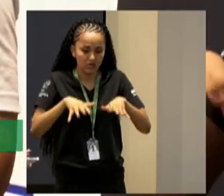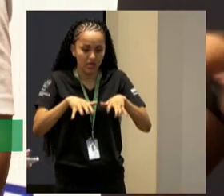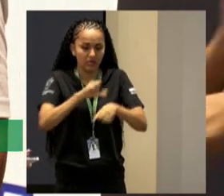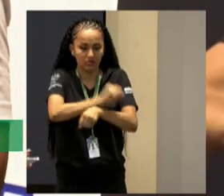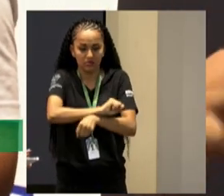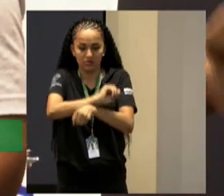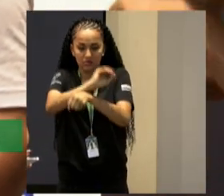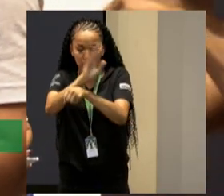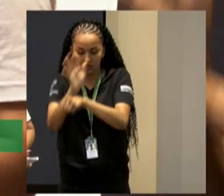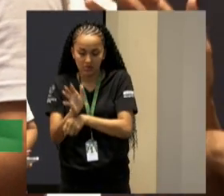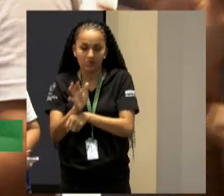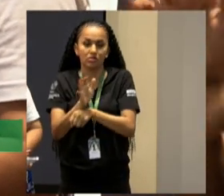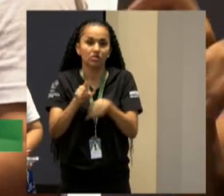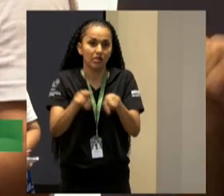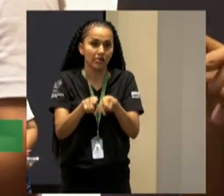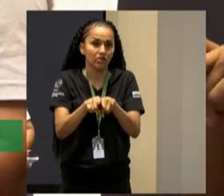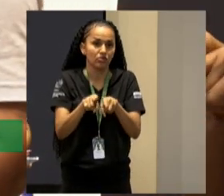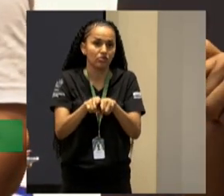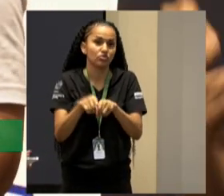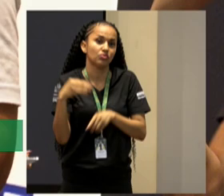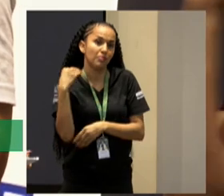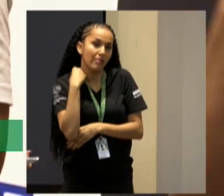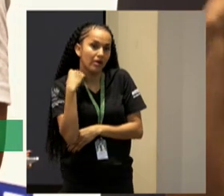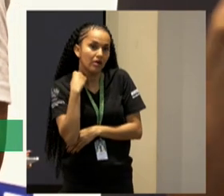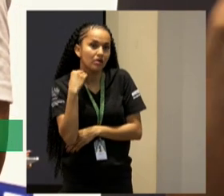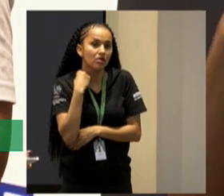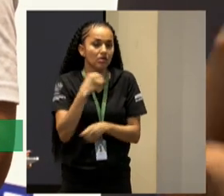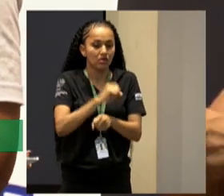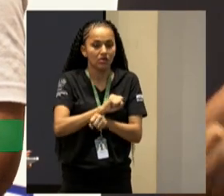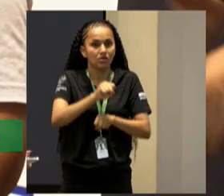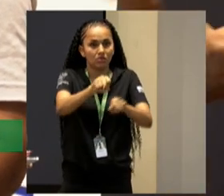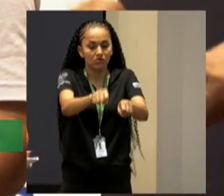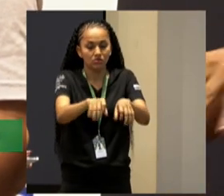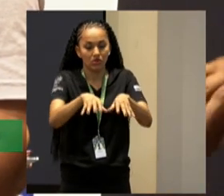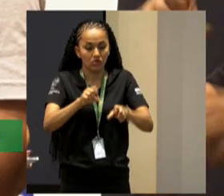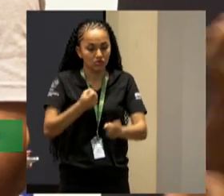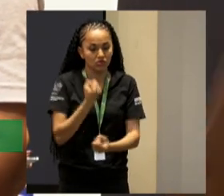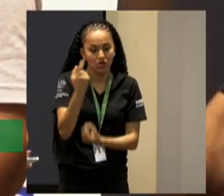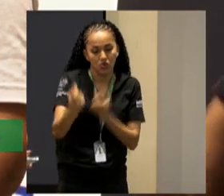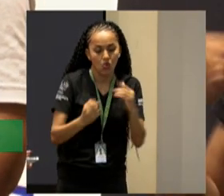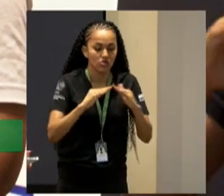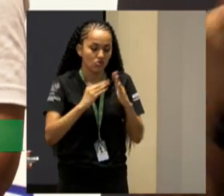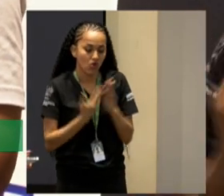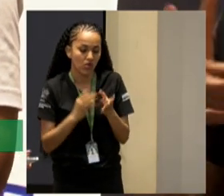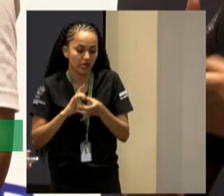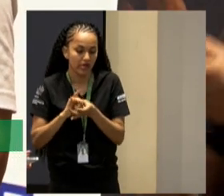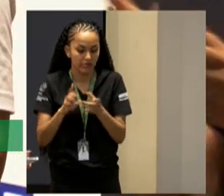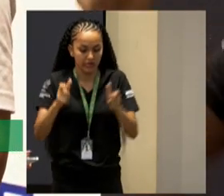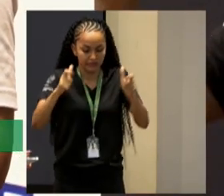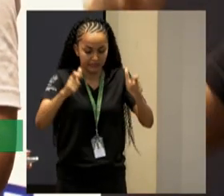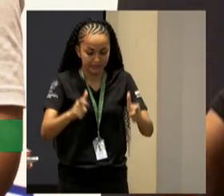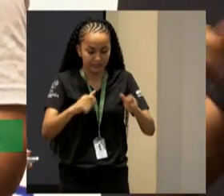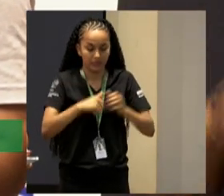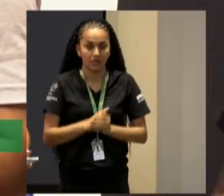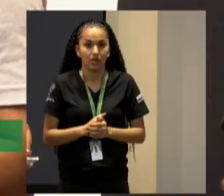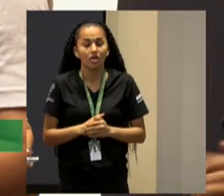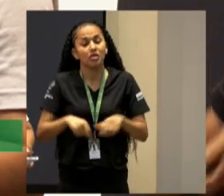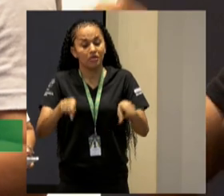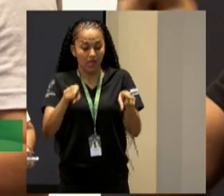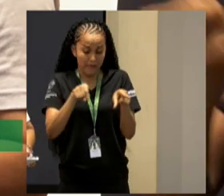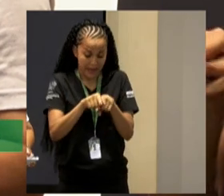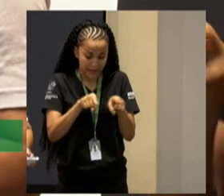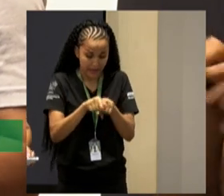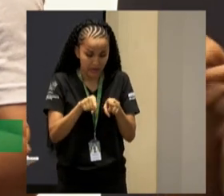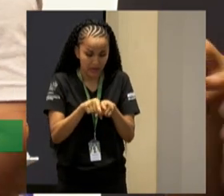sindicatos, sobretudo dos bancários, nos auditórios de alguma escola que disponibilizasse ou cedesse para a gente. Ao mesmo